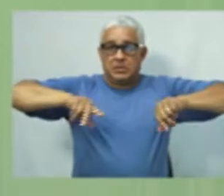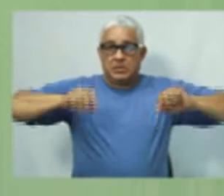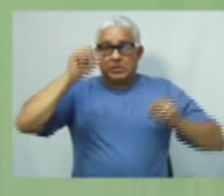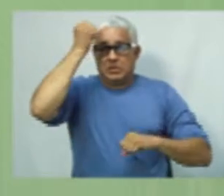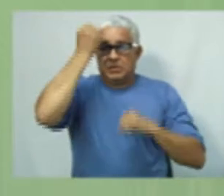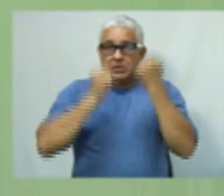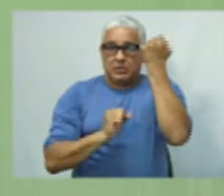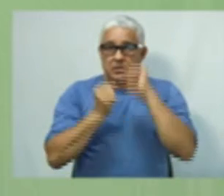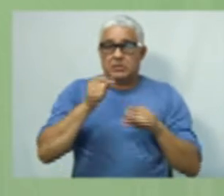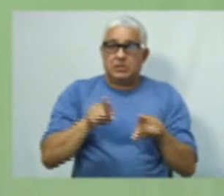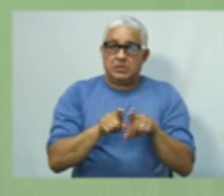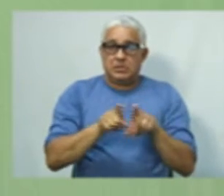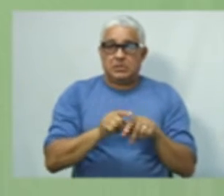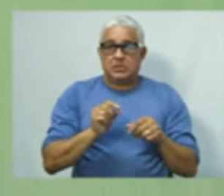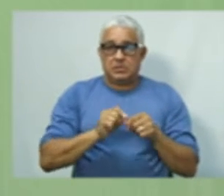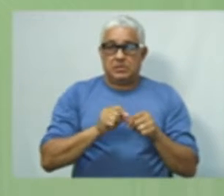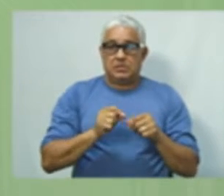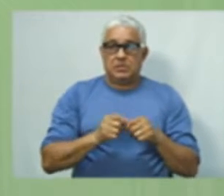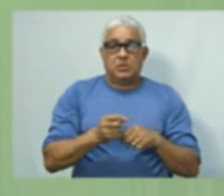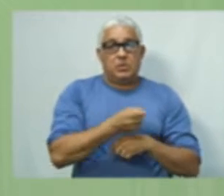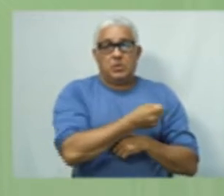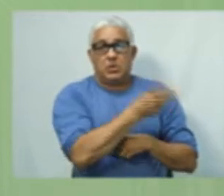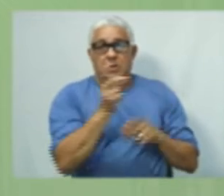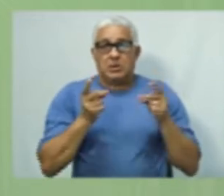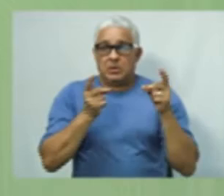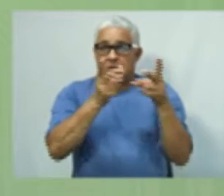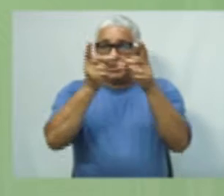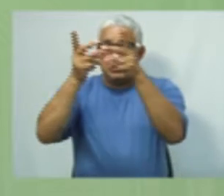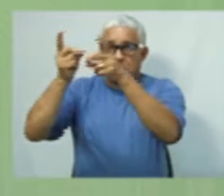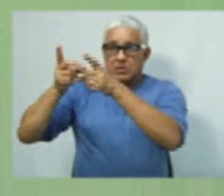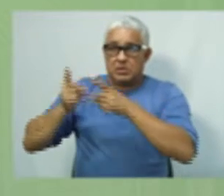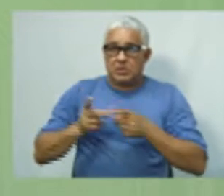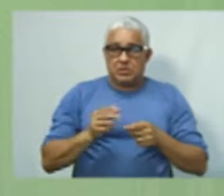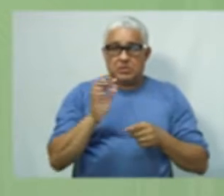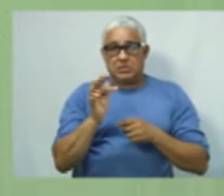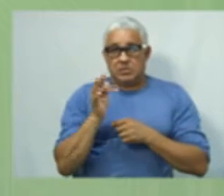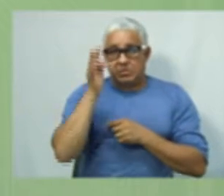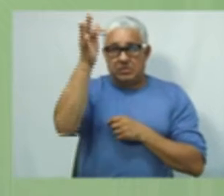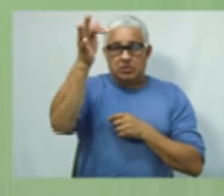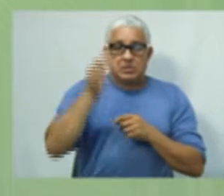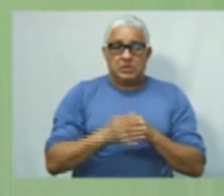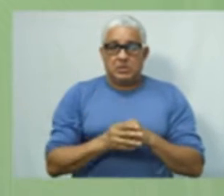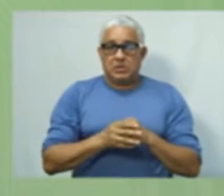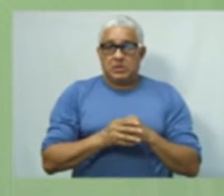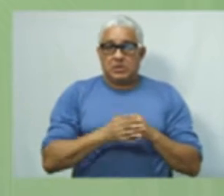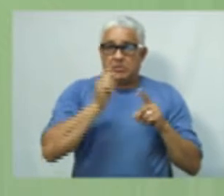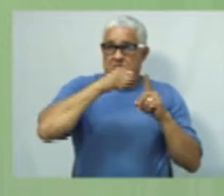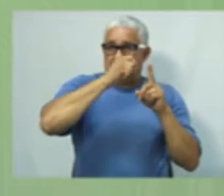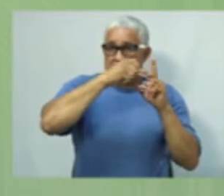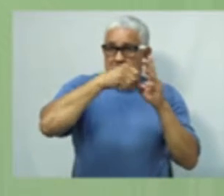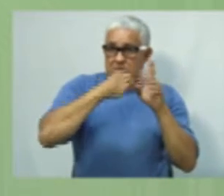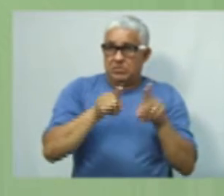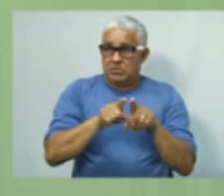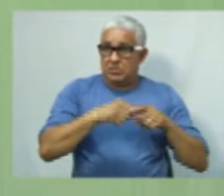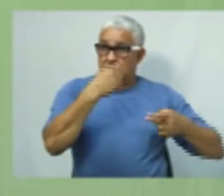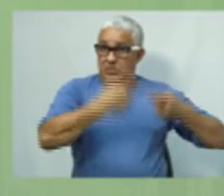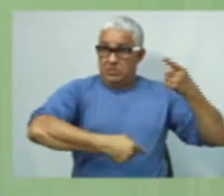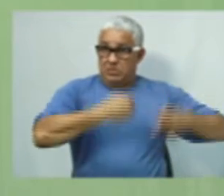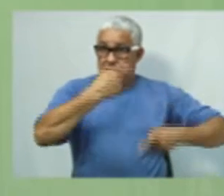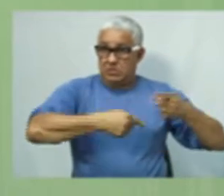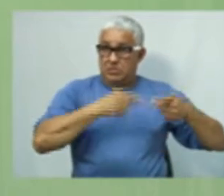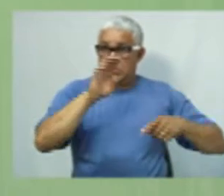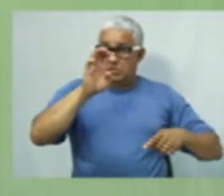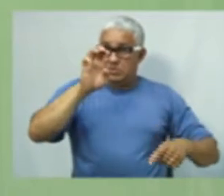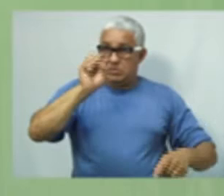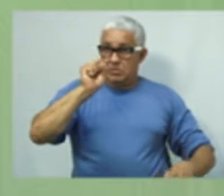fabricados, levando em conta o volume de vendas projetado para cada período, assim como a política de